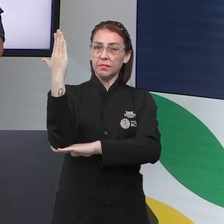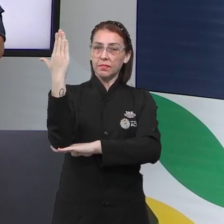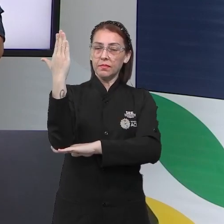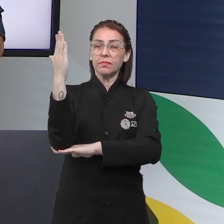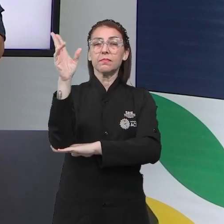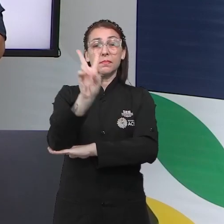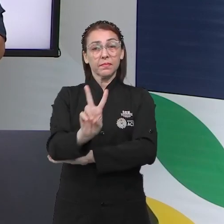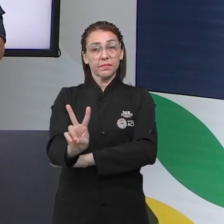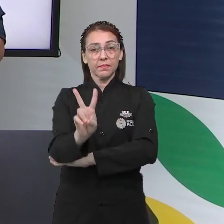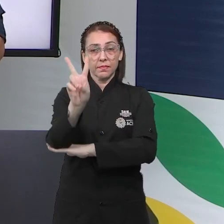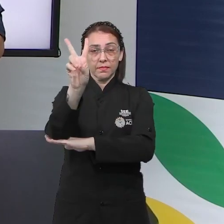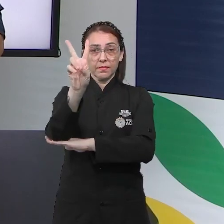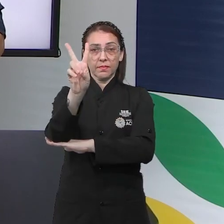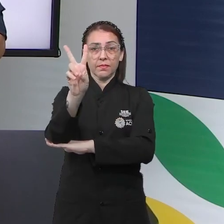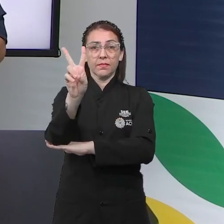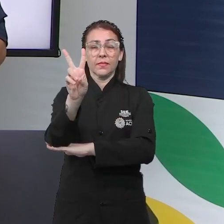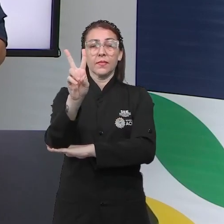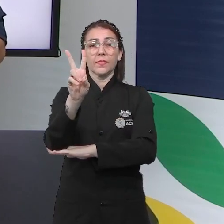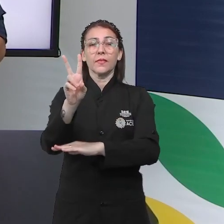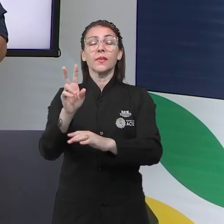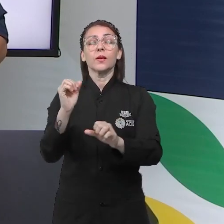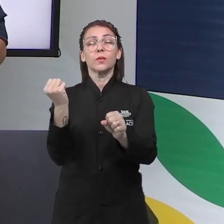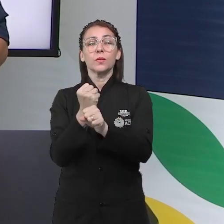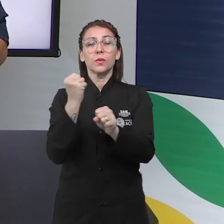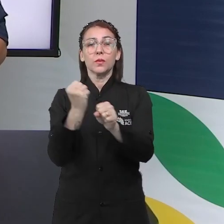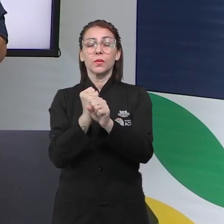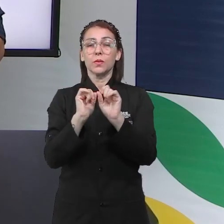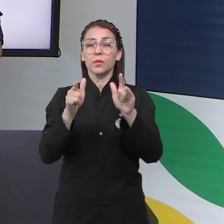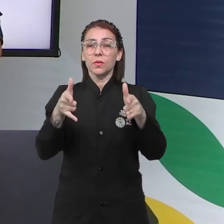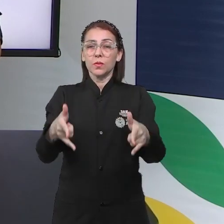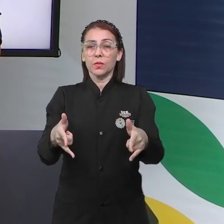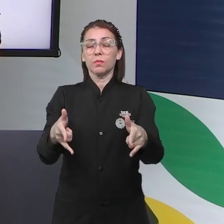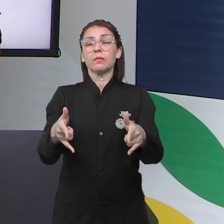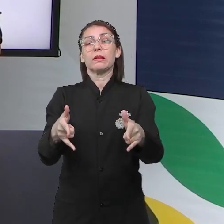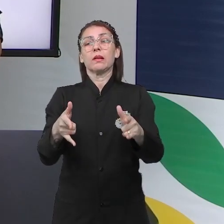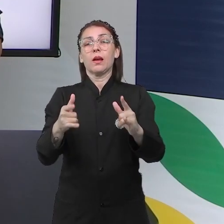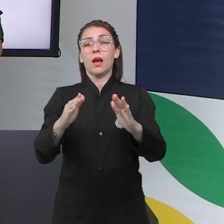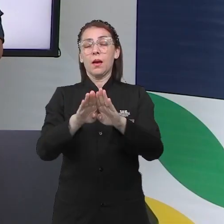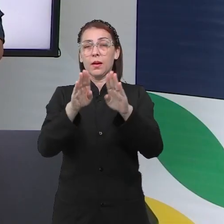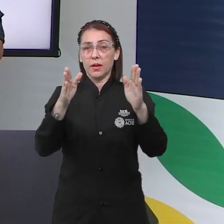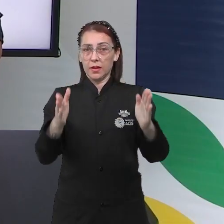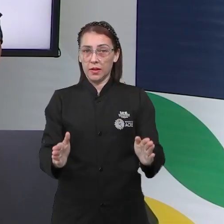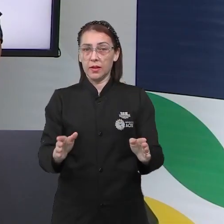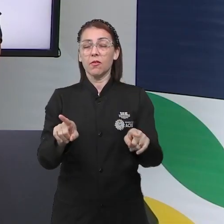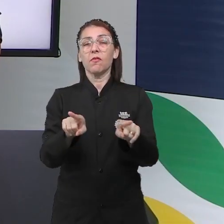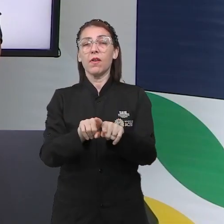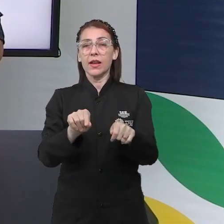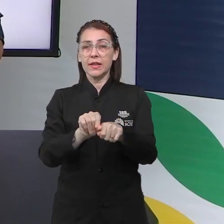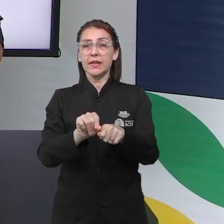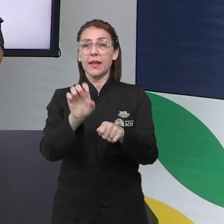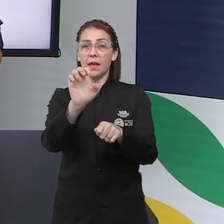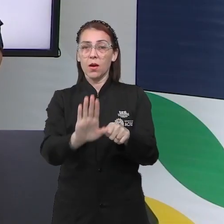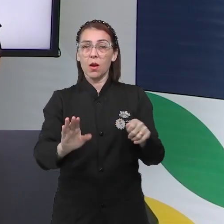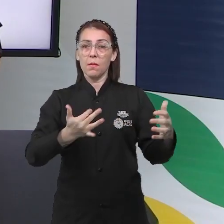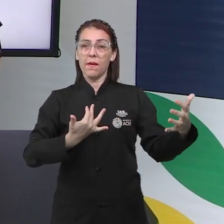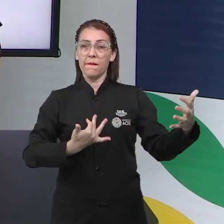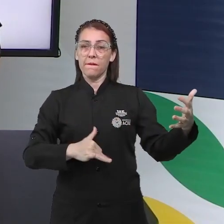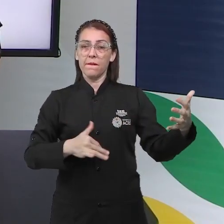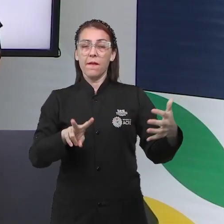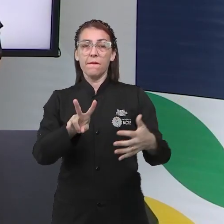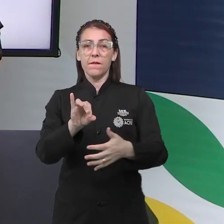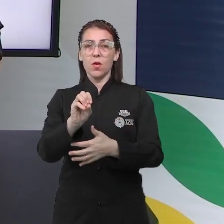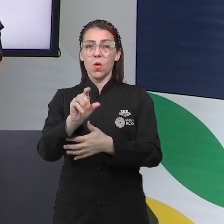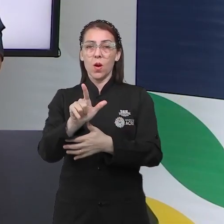muito valorizada para móveis e artigos de luxo. Na Europa fazia-se até violino com a madeira